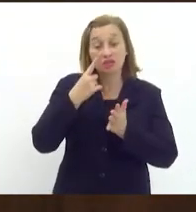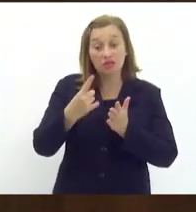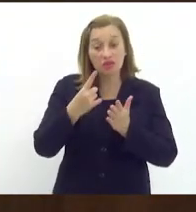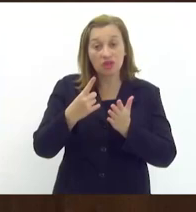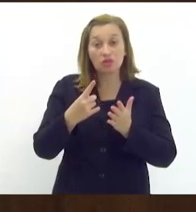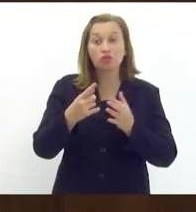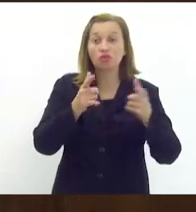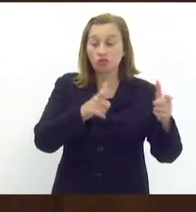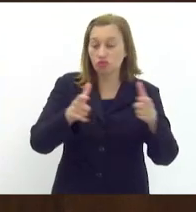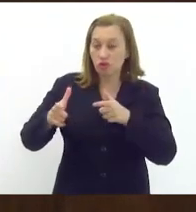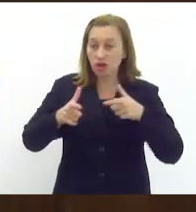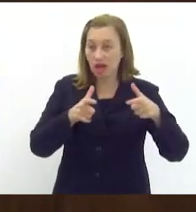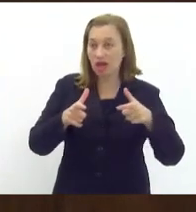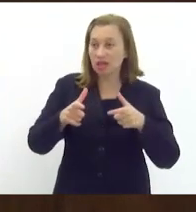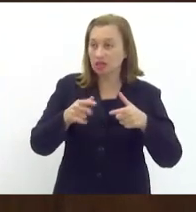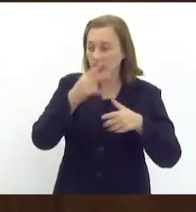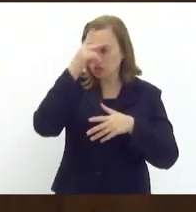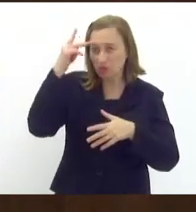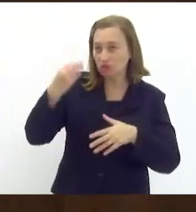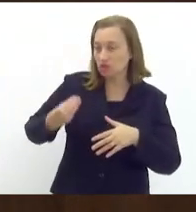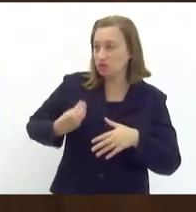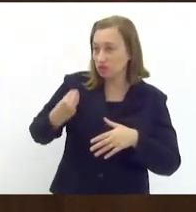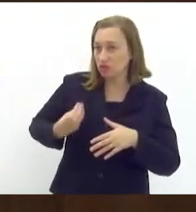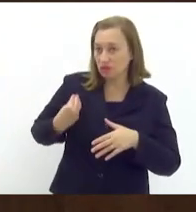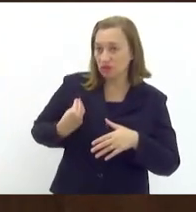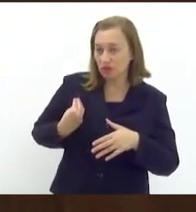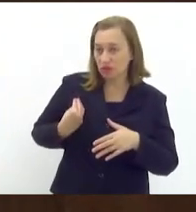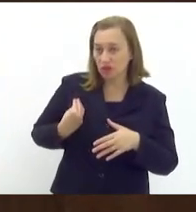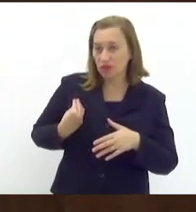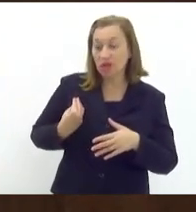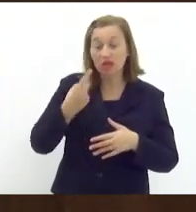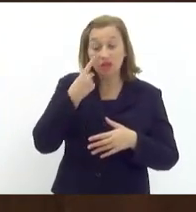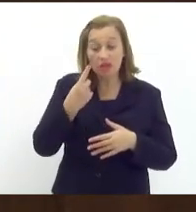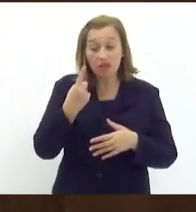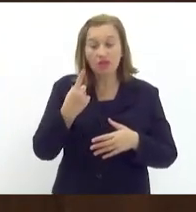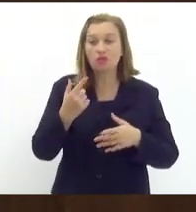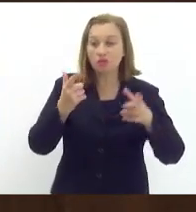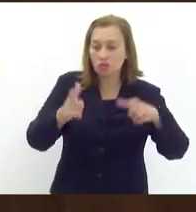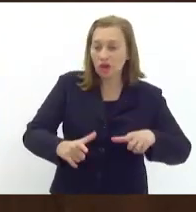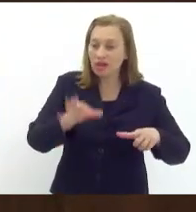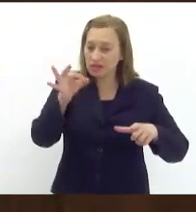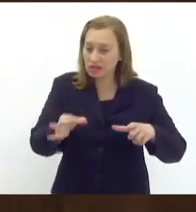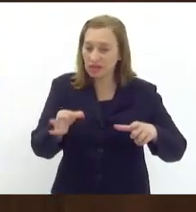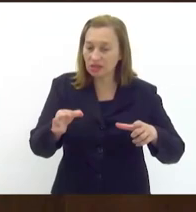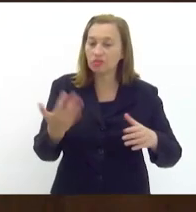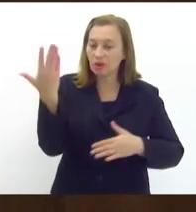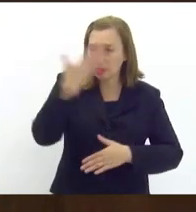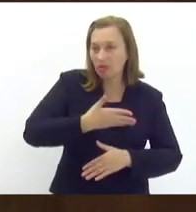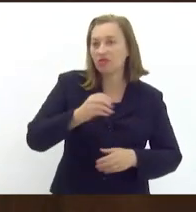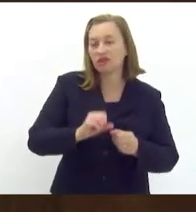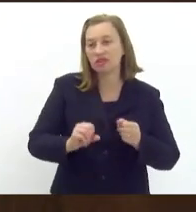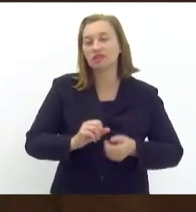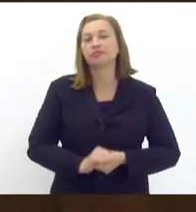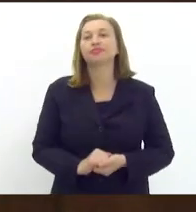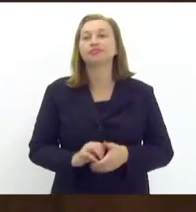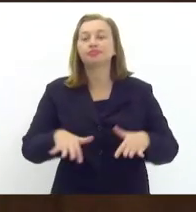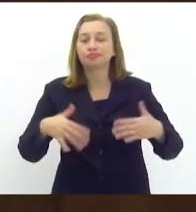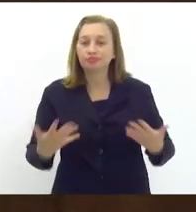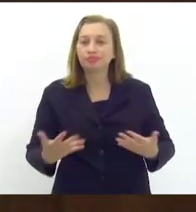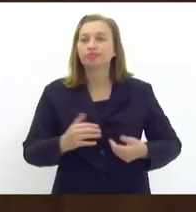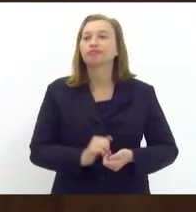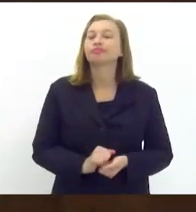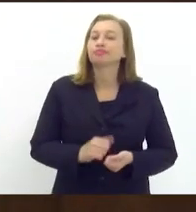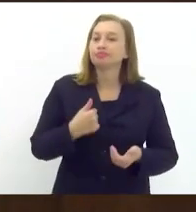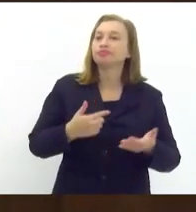de residência e simular no computador quem deve ficar em qual local então no